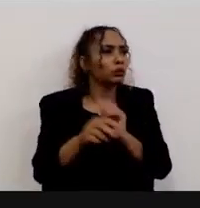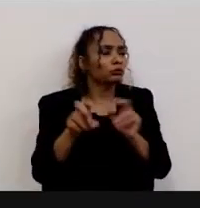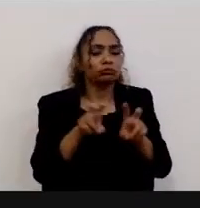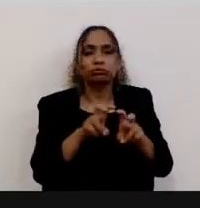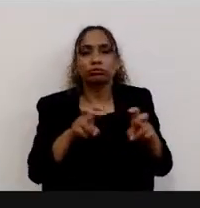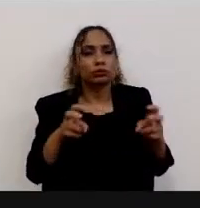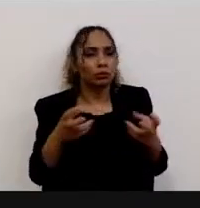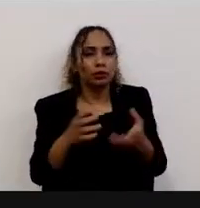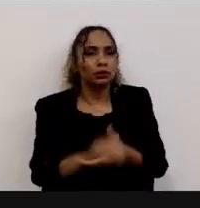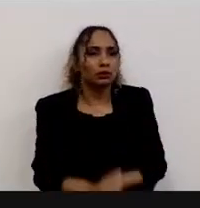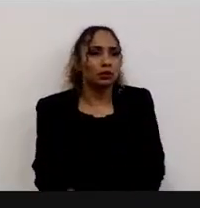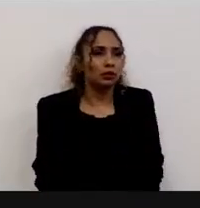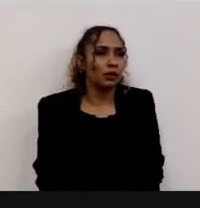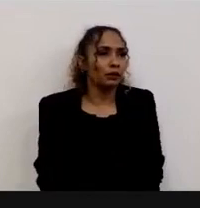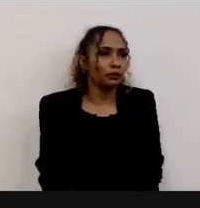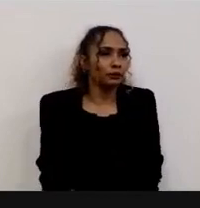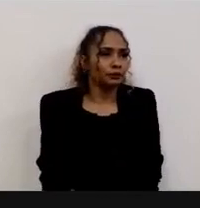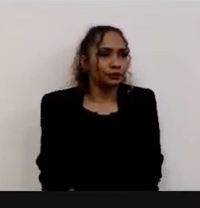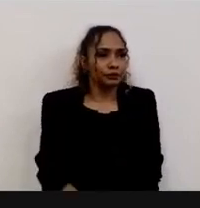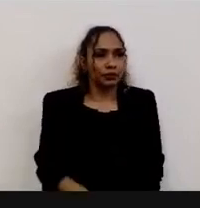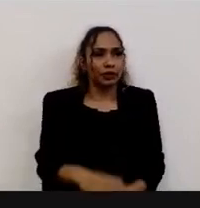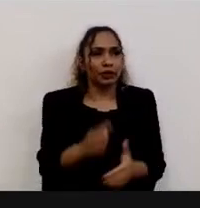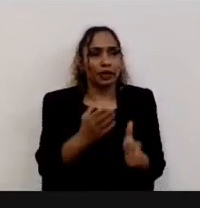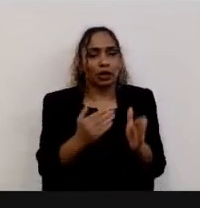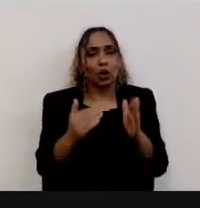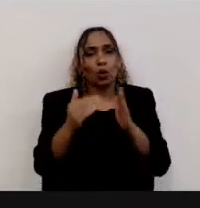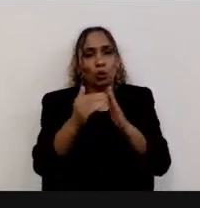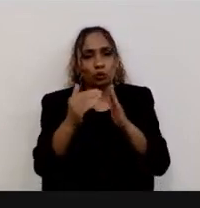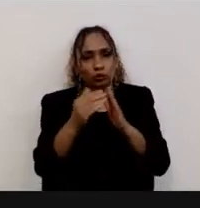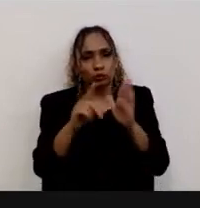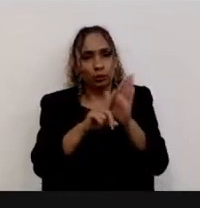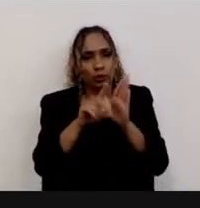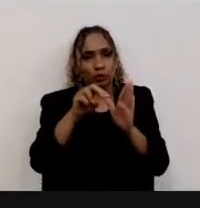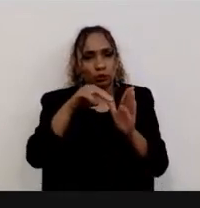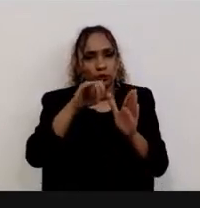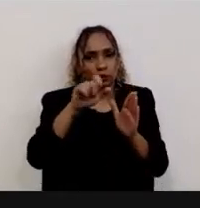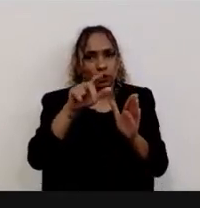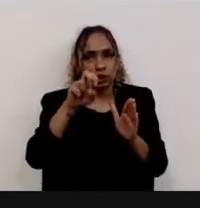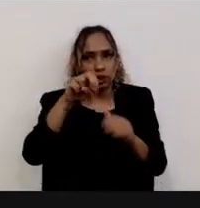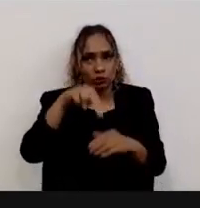mesa? Eu tenho uma última pergunta, então, do Nilson.